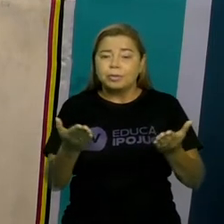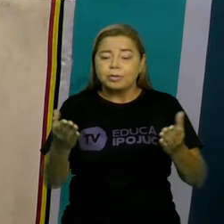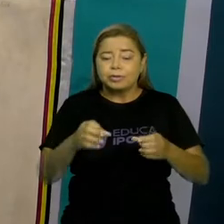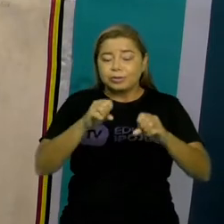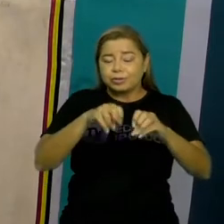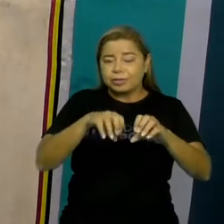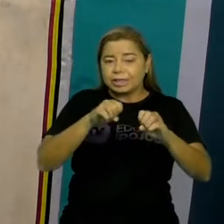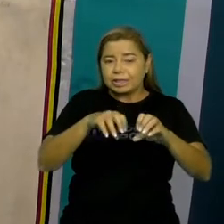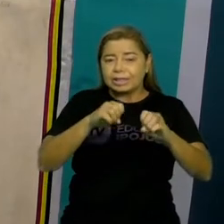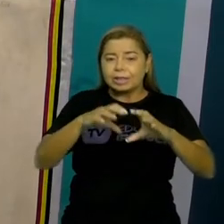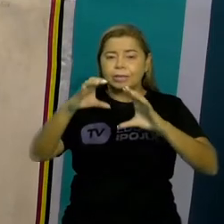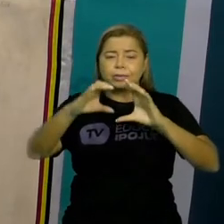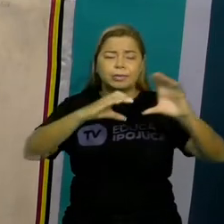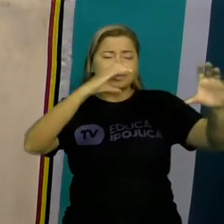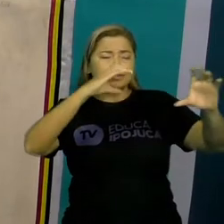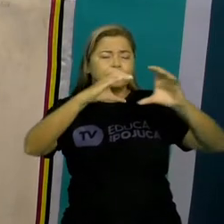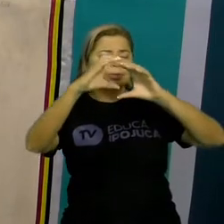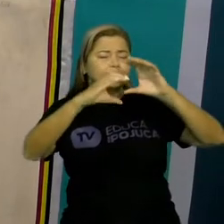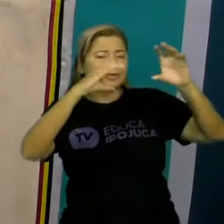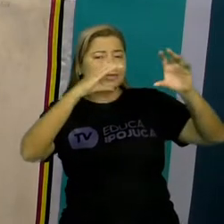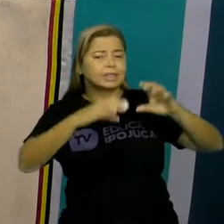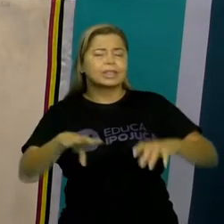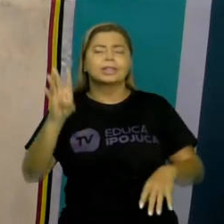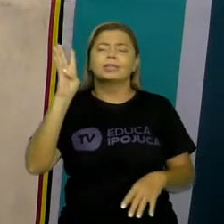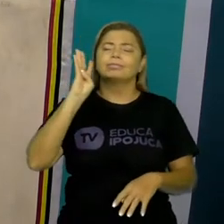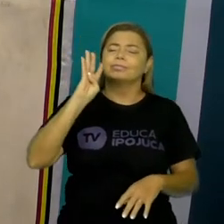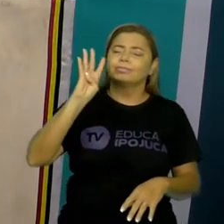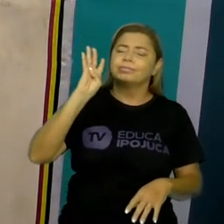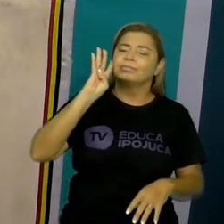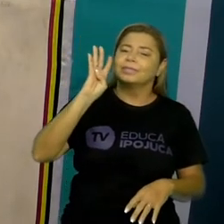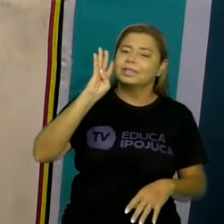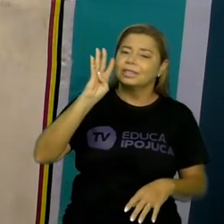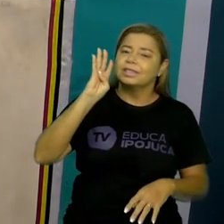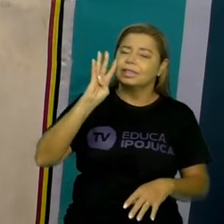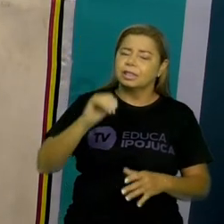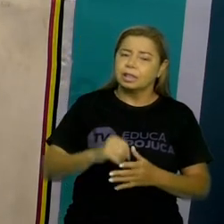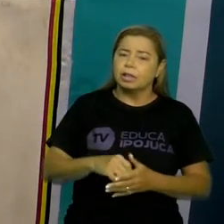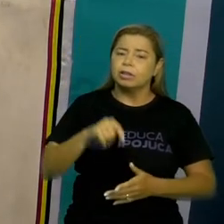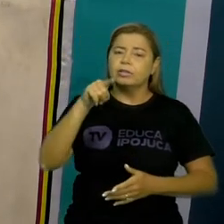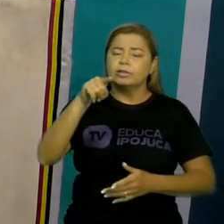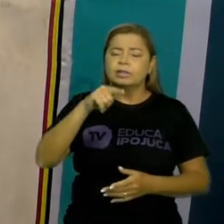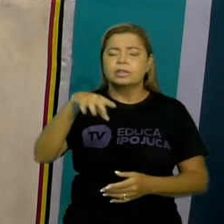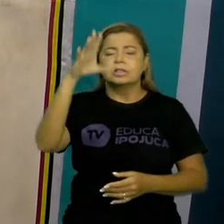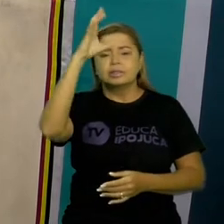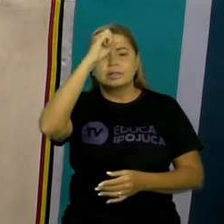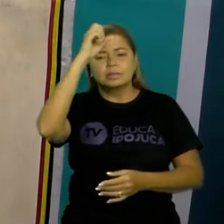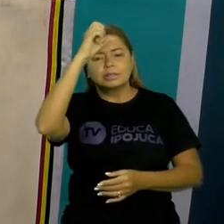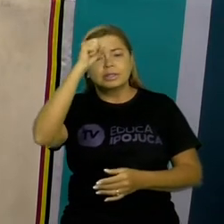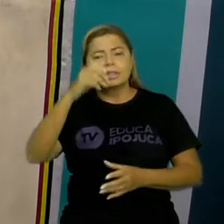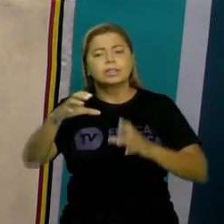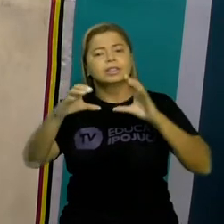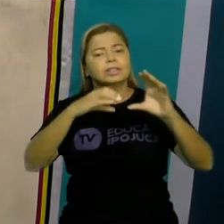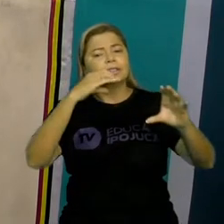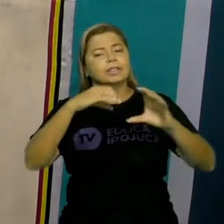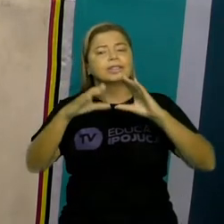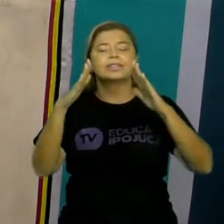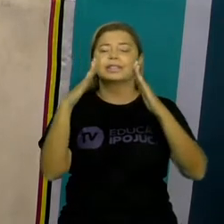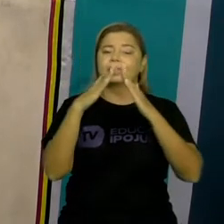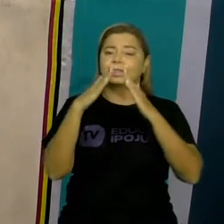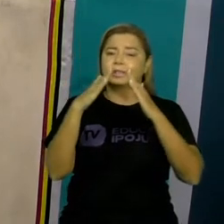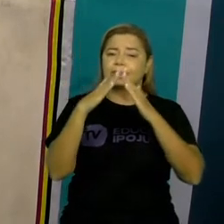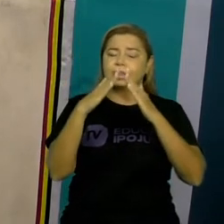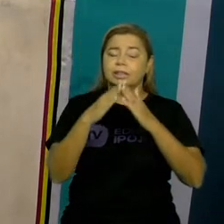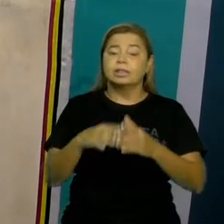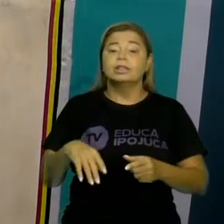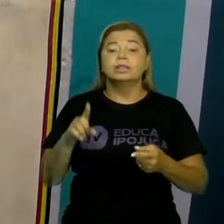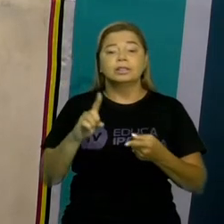legal para vocês aprenderem aí na casinha de vocês, cantar, para a gente fazer uma atividade bem legal